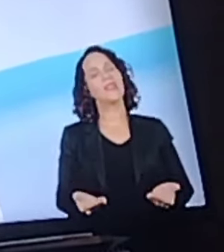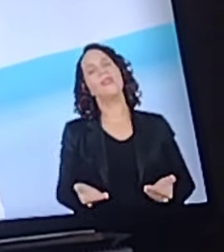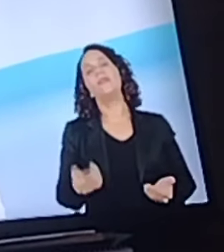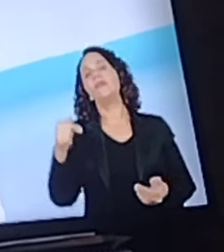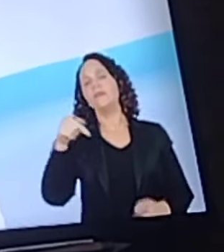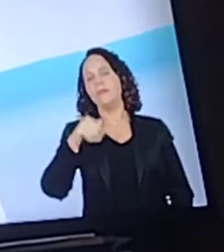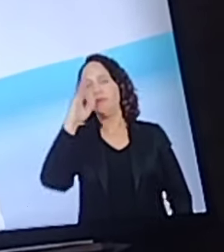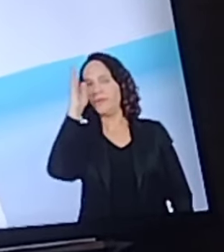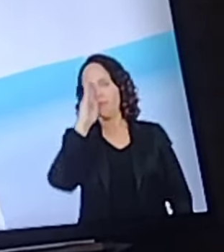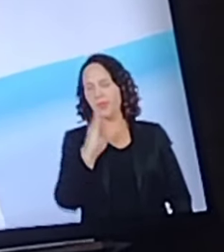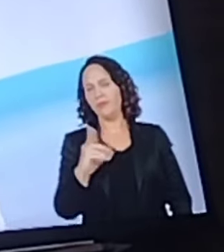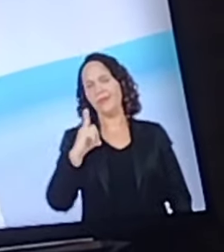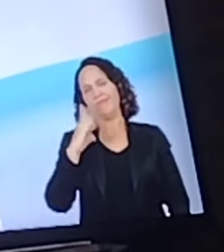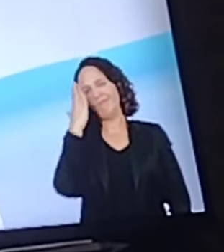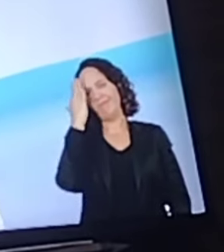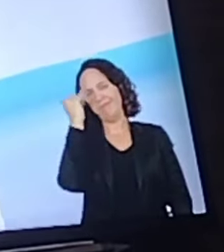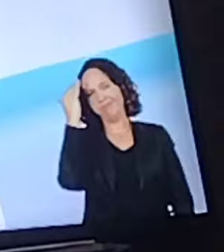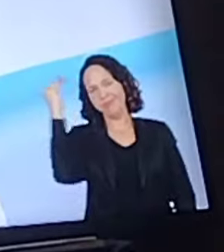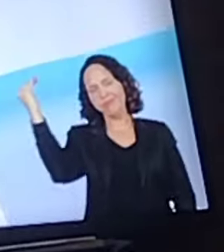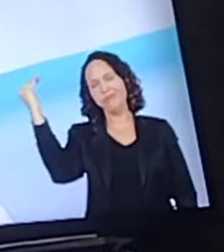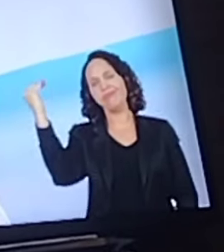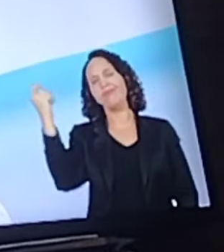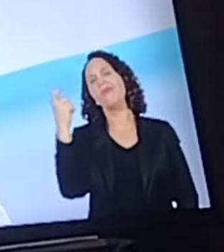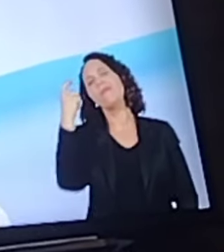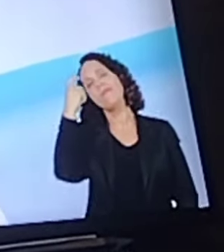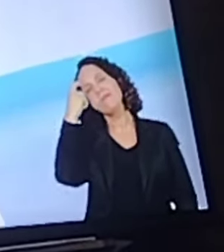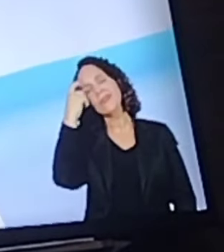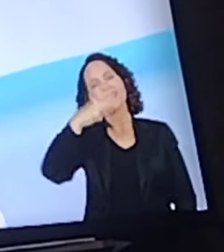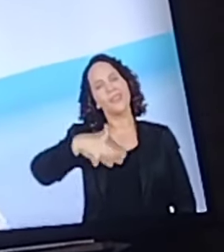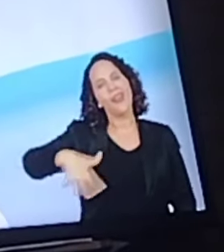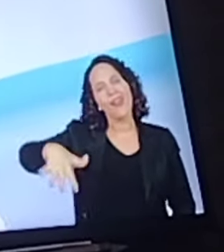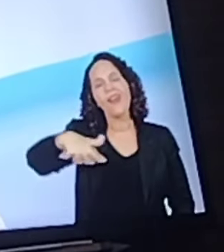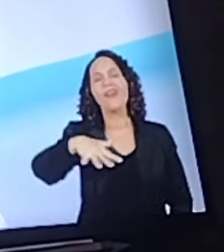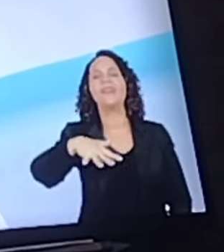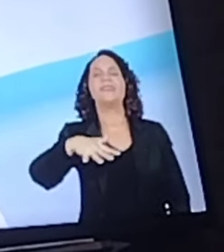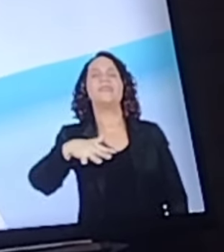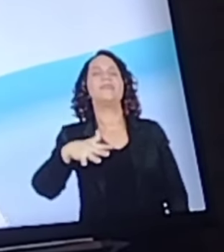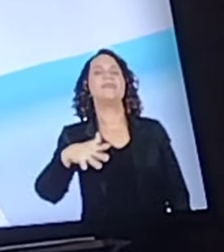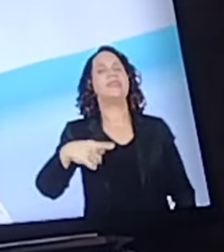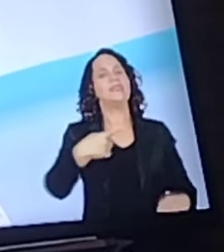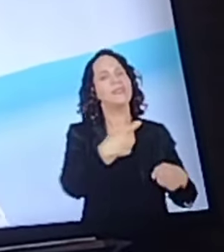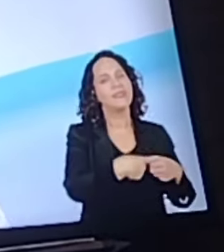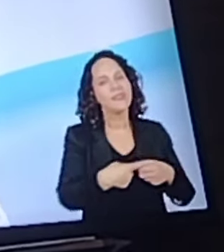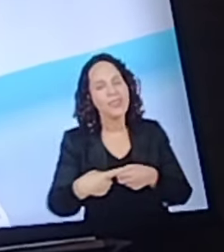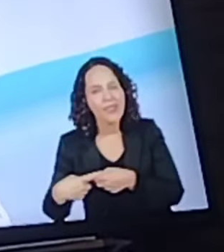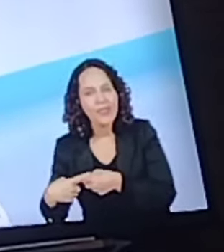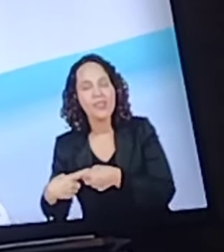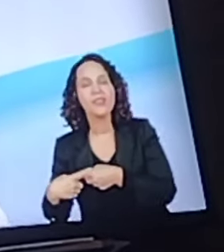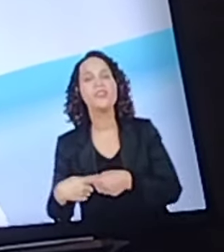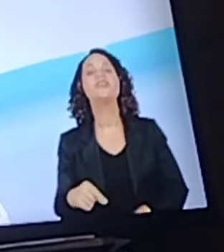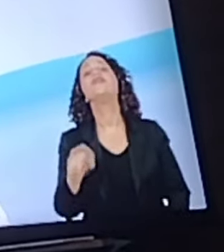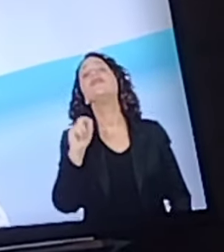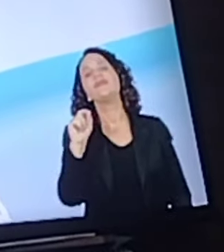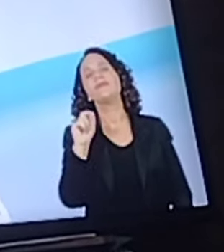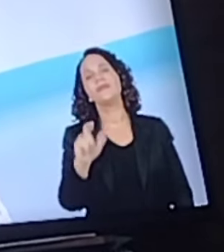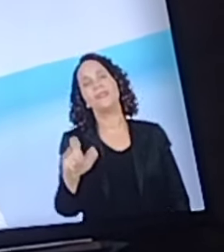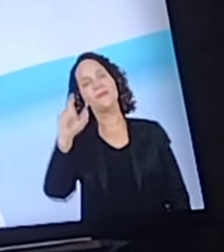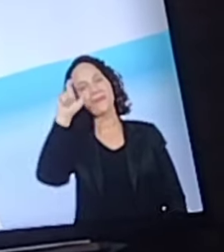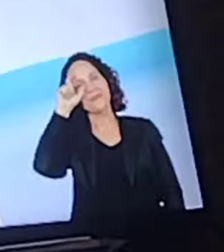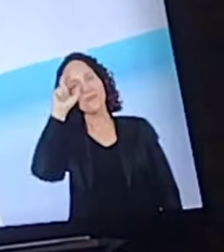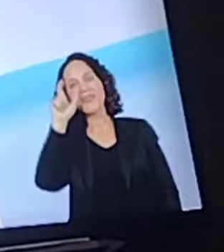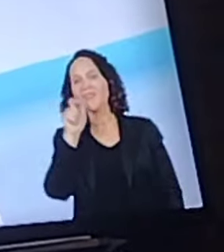no Brasil um grande expoente do pensamento do espaço urbano, da geografia dos territórios como um todo, que foi o querido